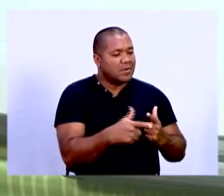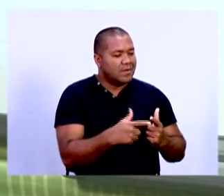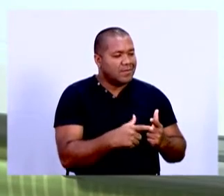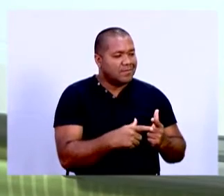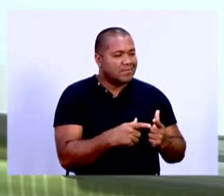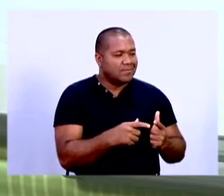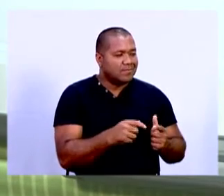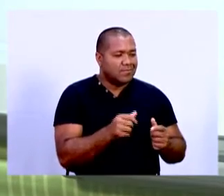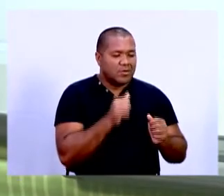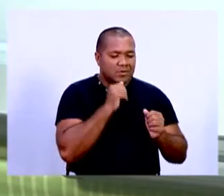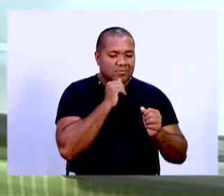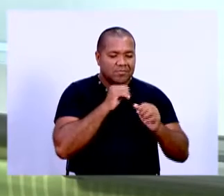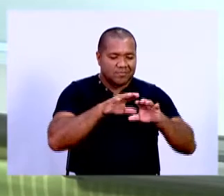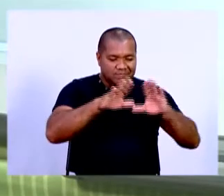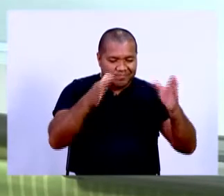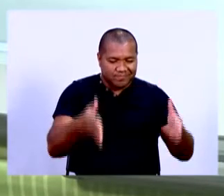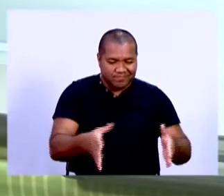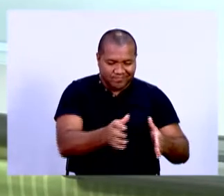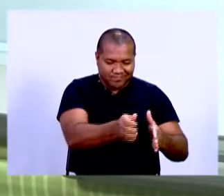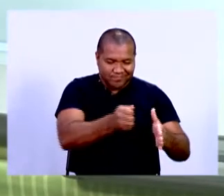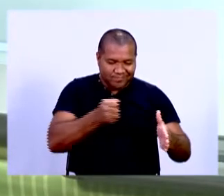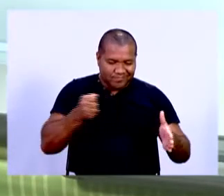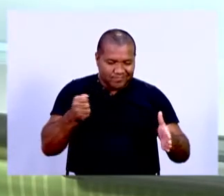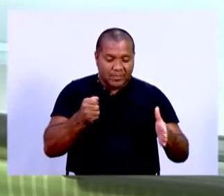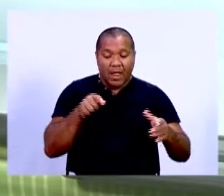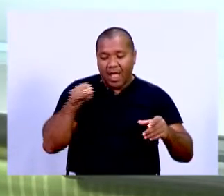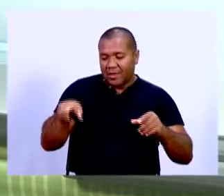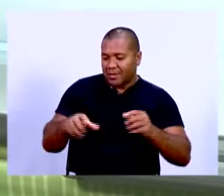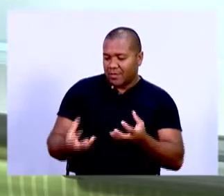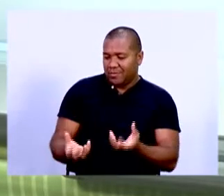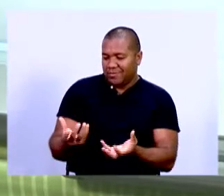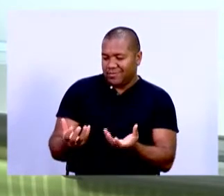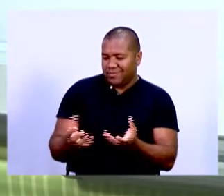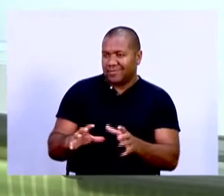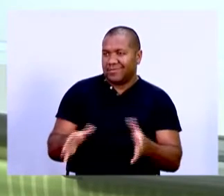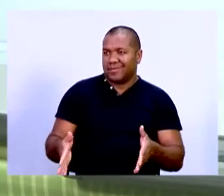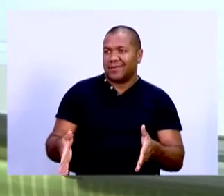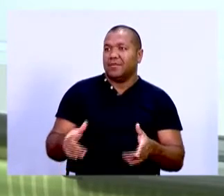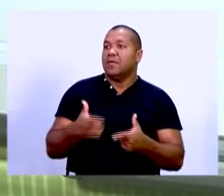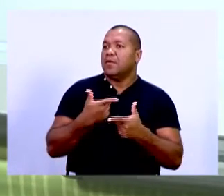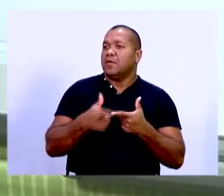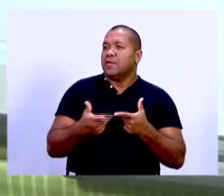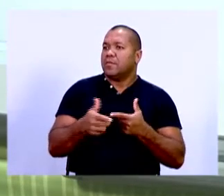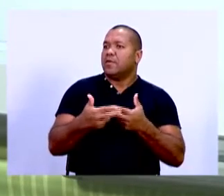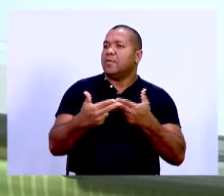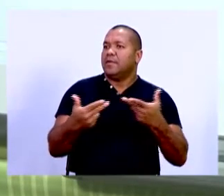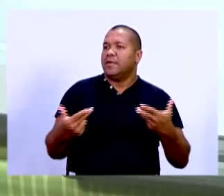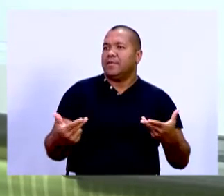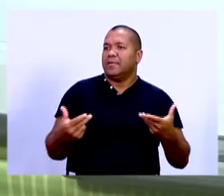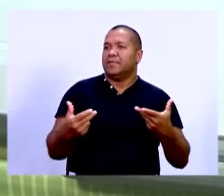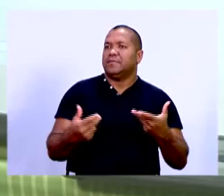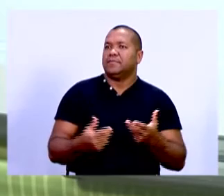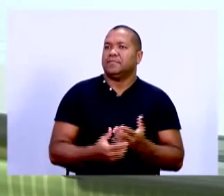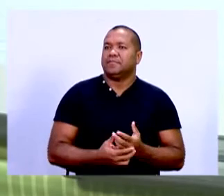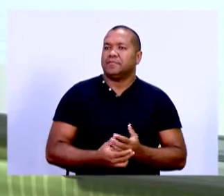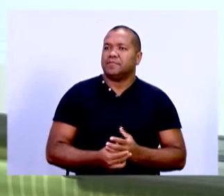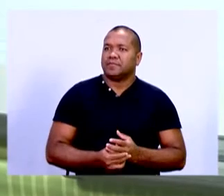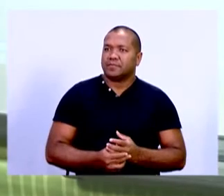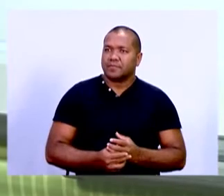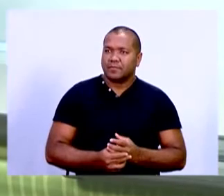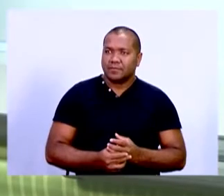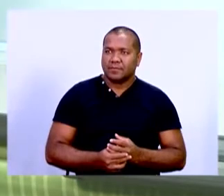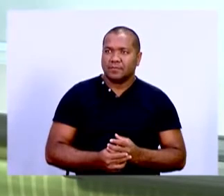numa frigobar. Esse aqui é um fogão. Então, ela vai categorizar esses